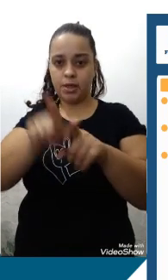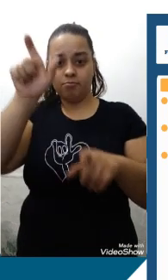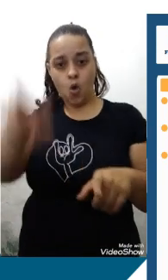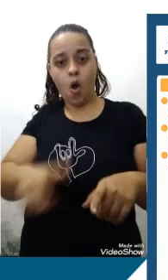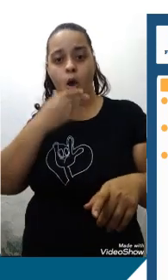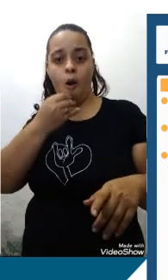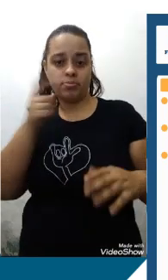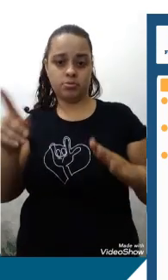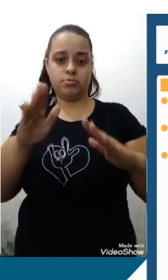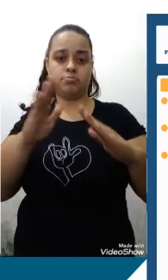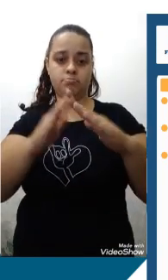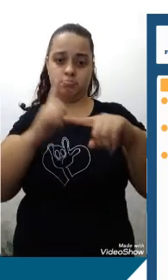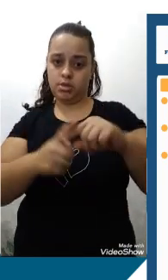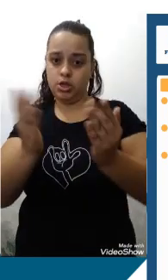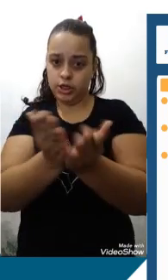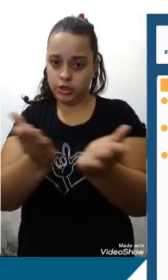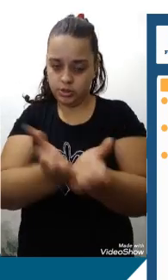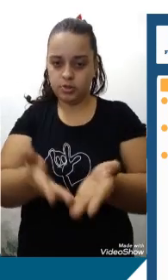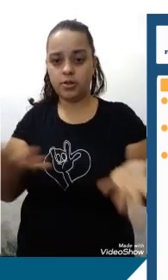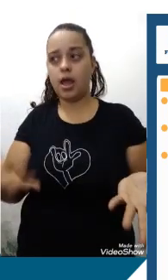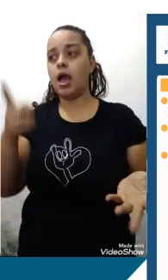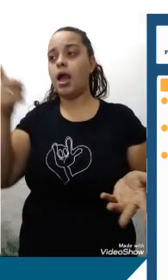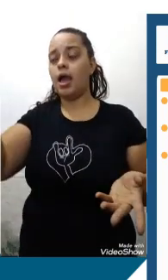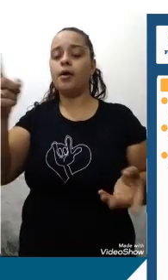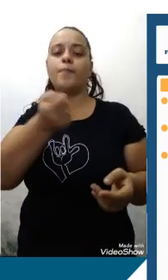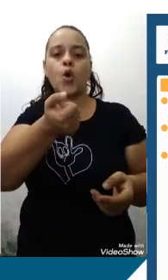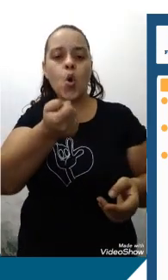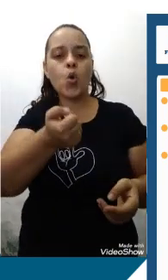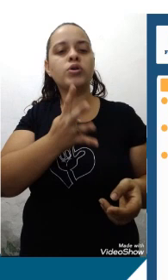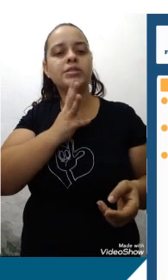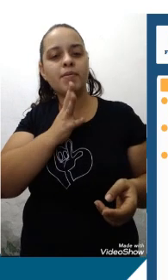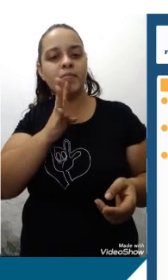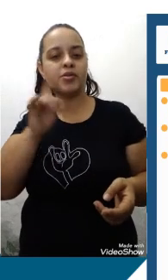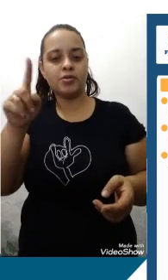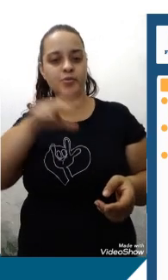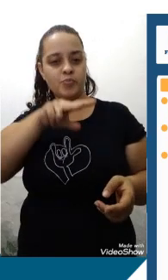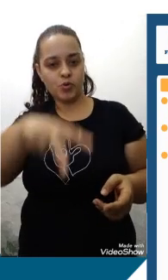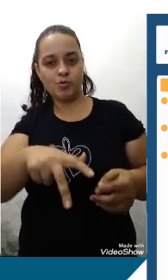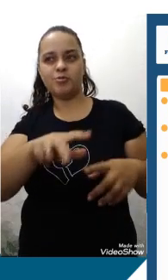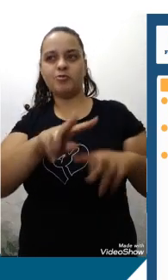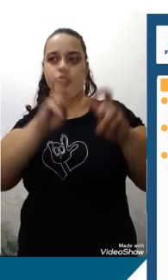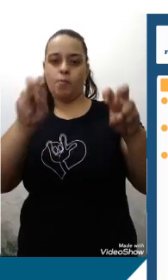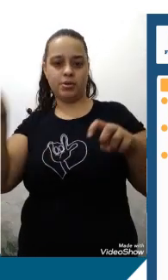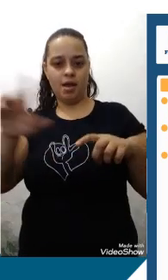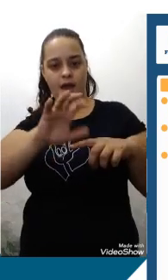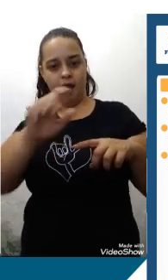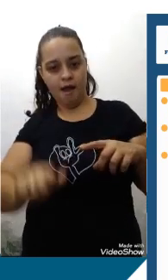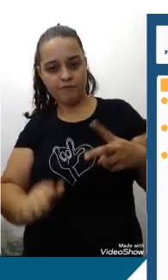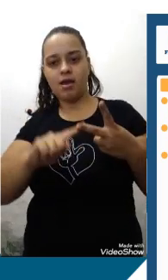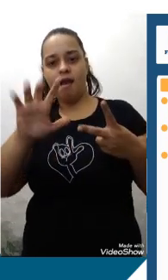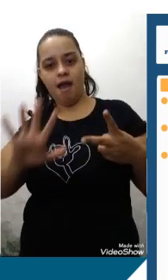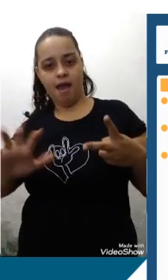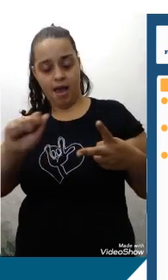soberano cristão na África, é importante que a gente destaque que o pouco conhecimento dos portugueses sobre o centro e o sul africanos e sobre a Ásia, bem